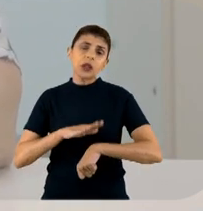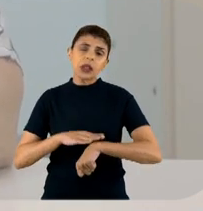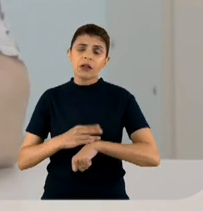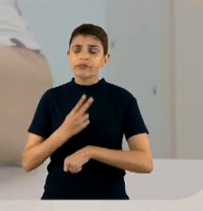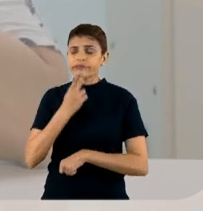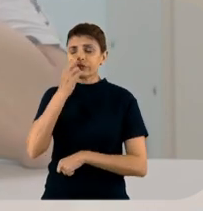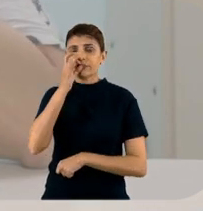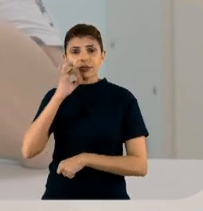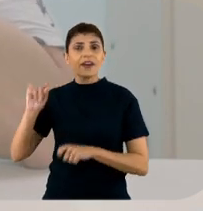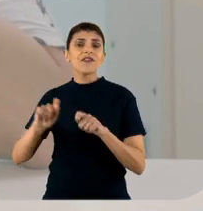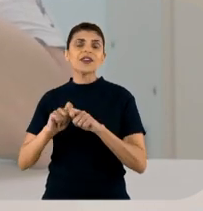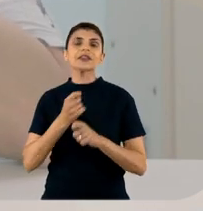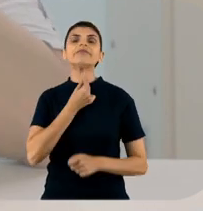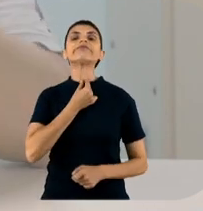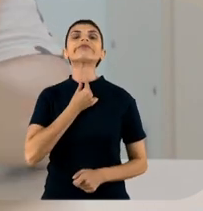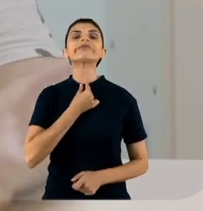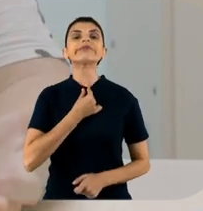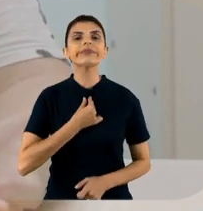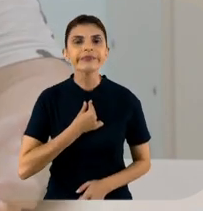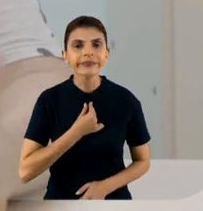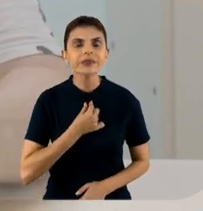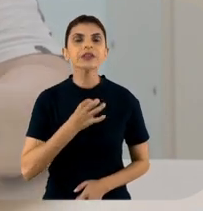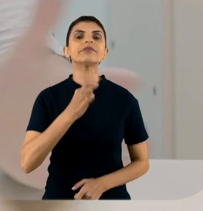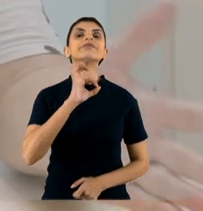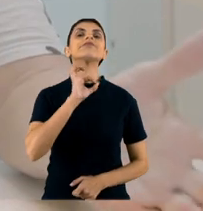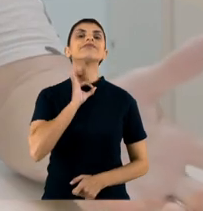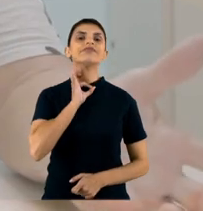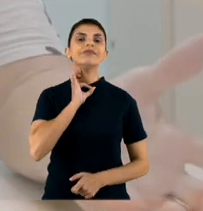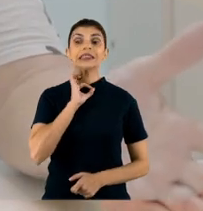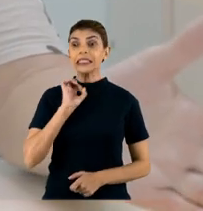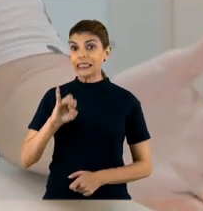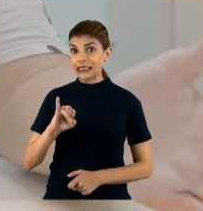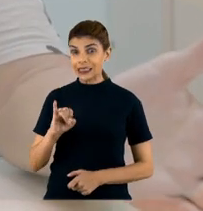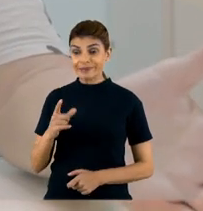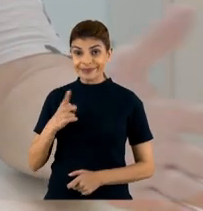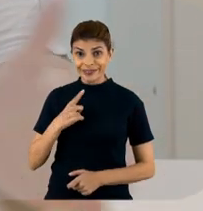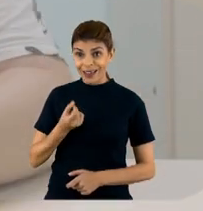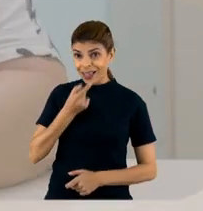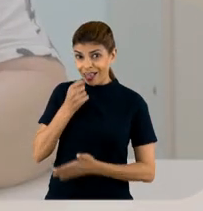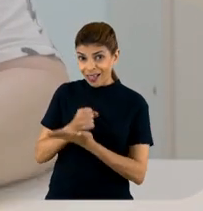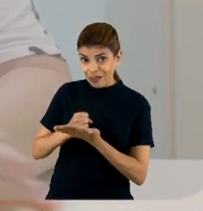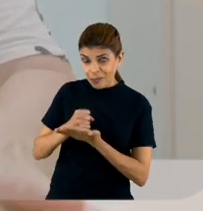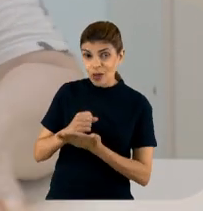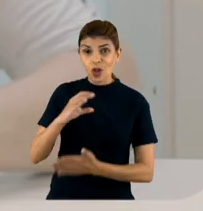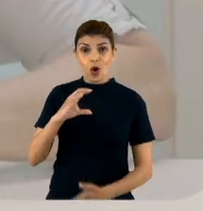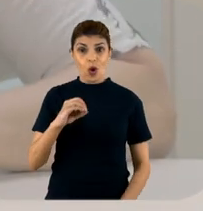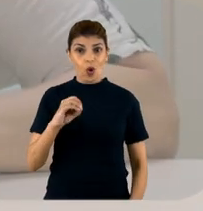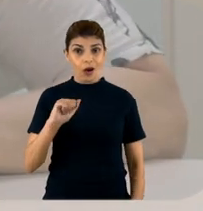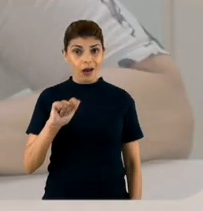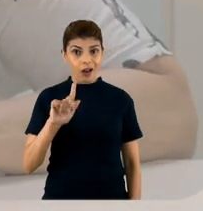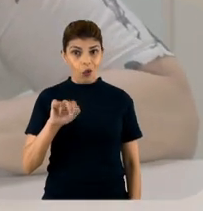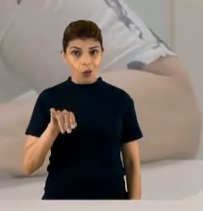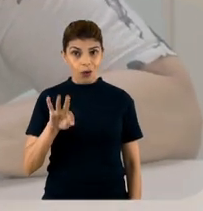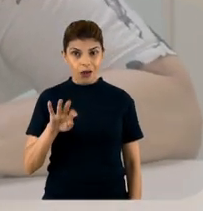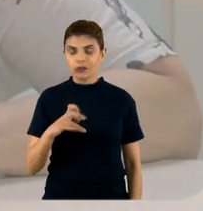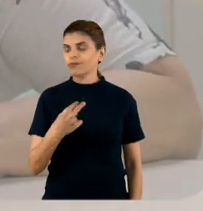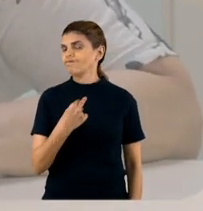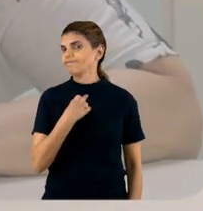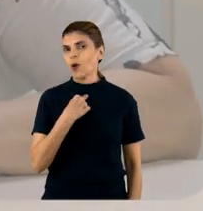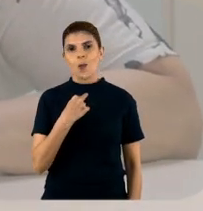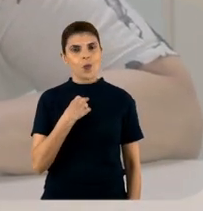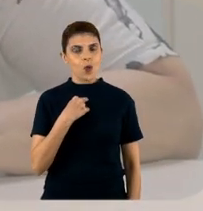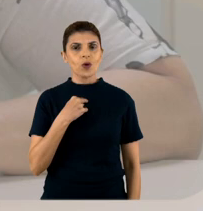intubado vai ter que fazer uma traqueostomia que se tiver com anticoagulante não dá para fazer então e eh não é um